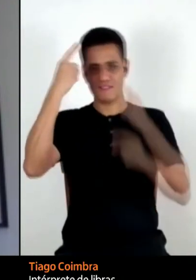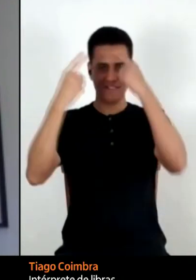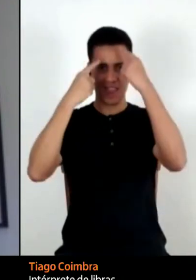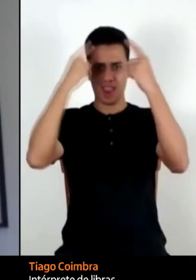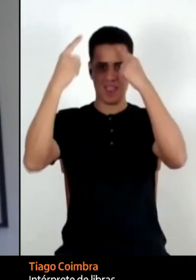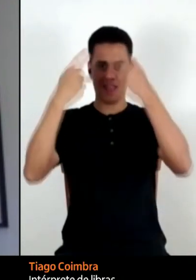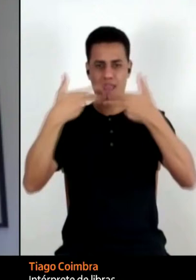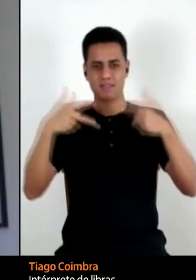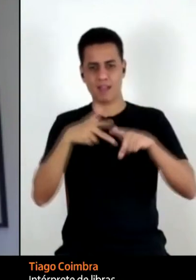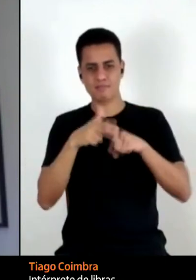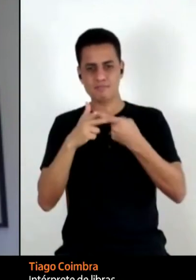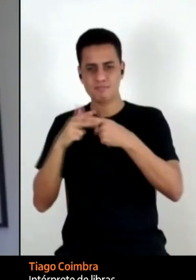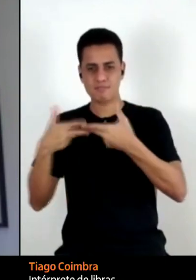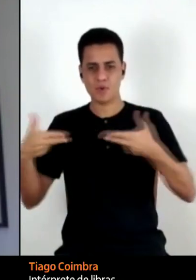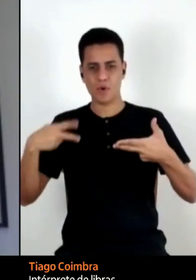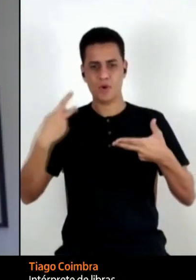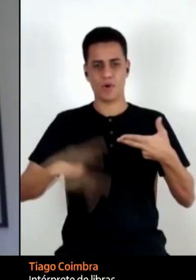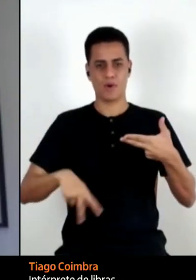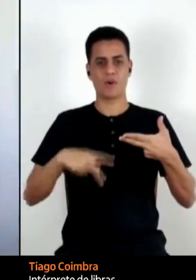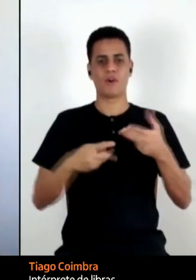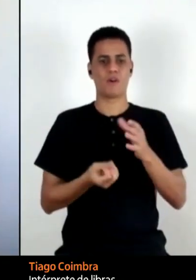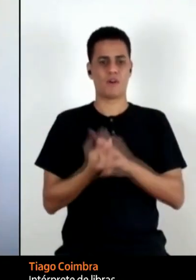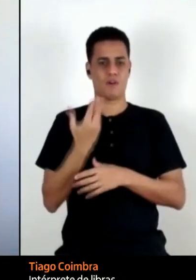invenção, com vocês, Carlos Adriano.